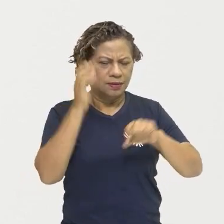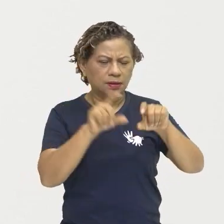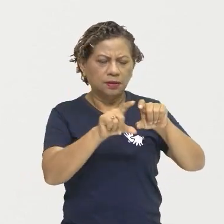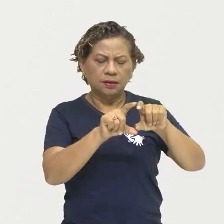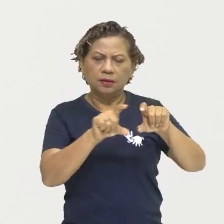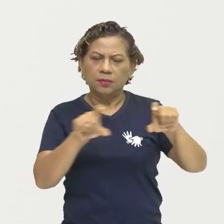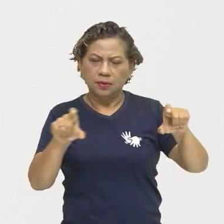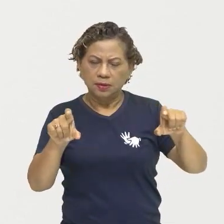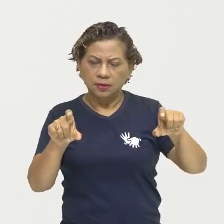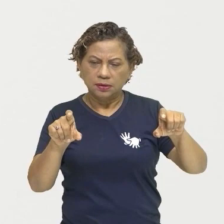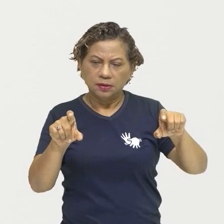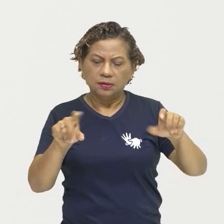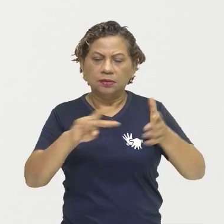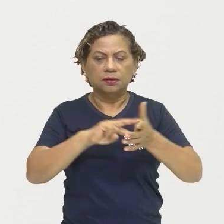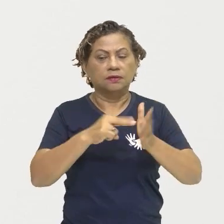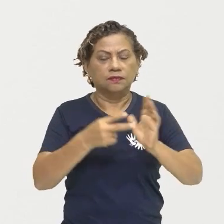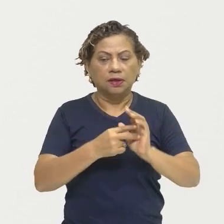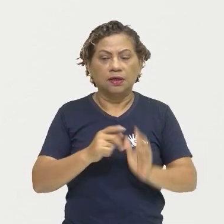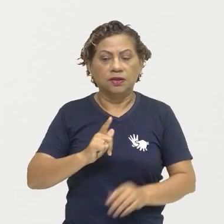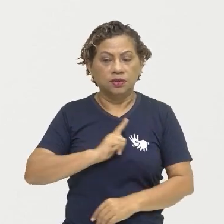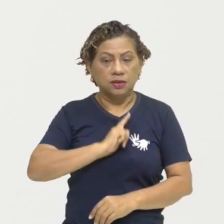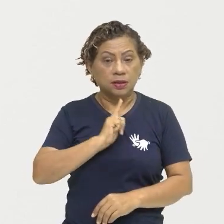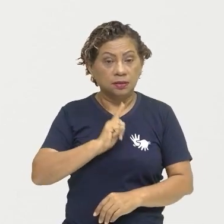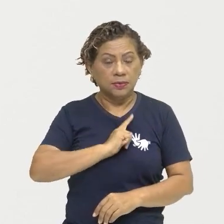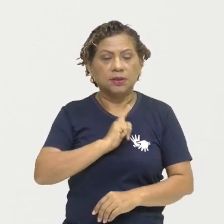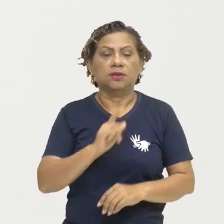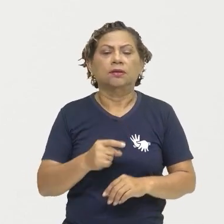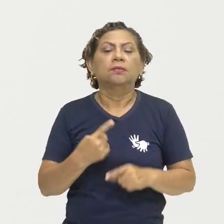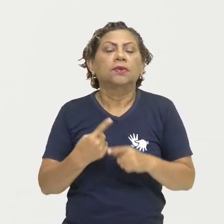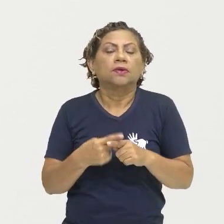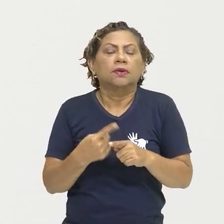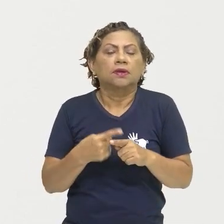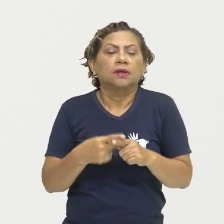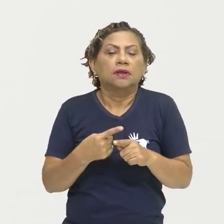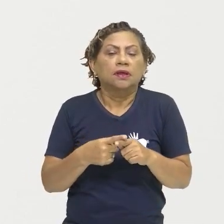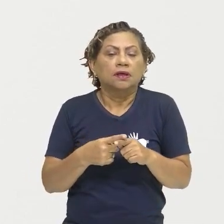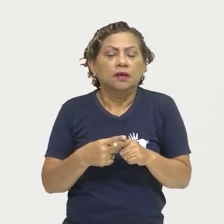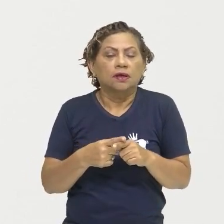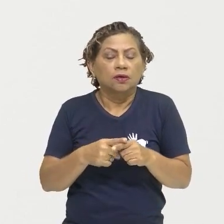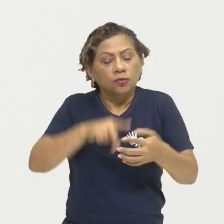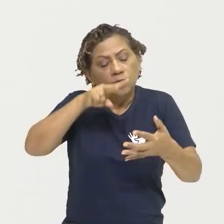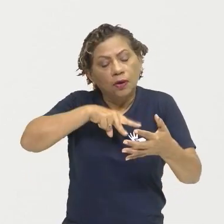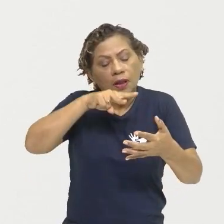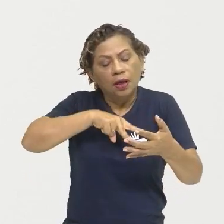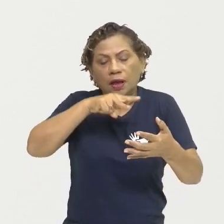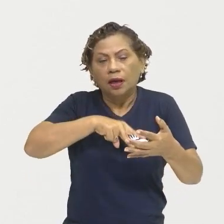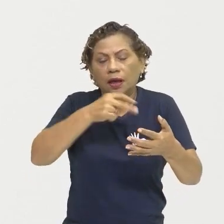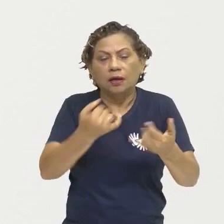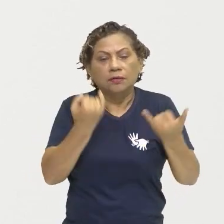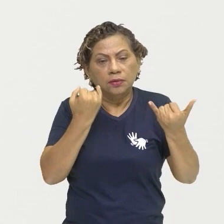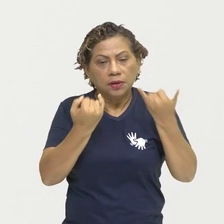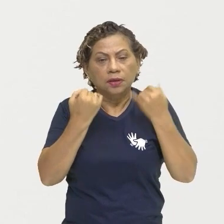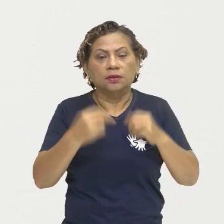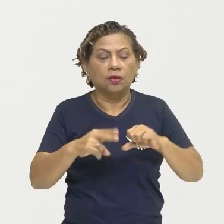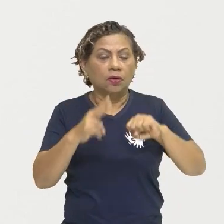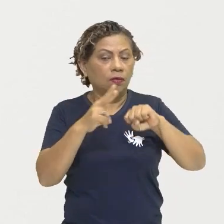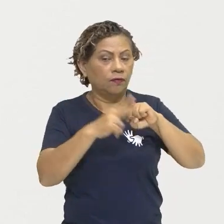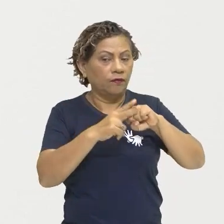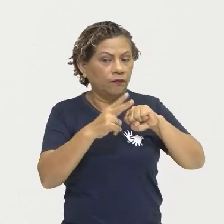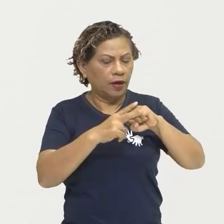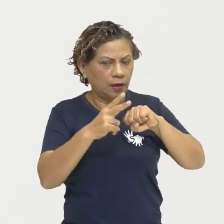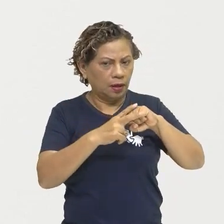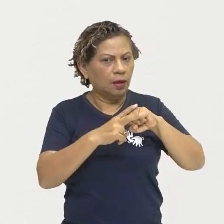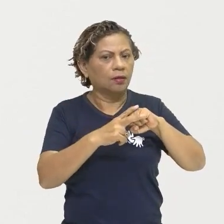sentido gramatical, né? Não no sentido espiritual. Por quê? Porque eu tenho a presença do verbo. Lembre-se, o verbo,